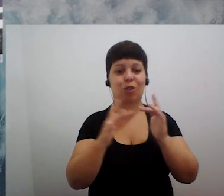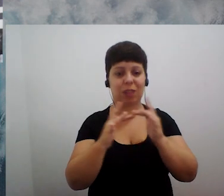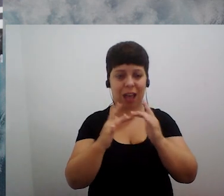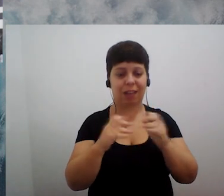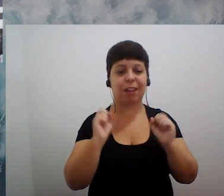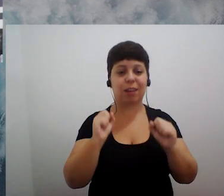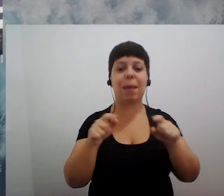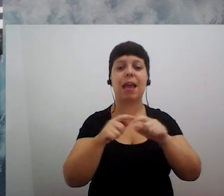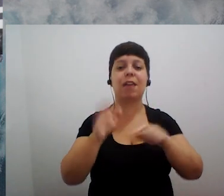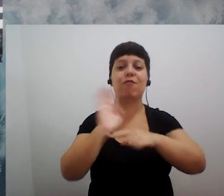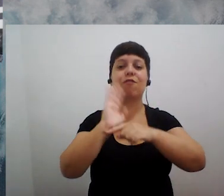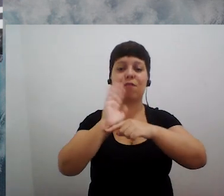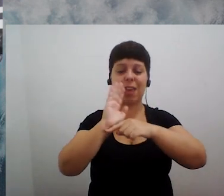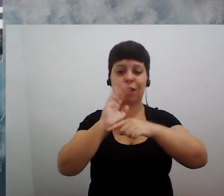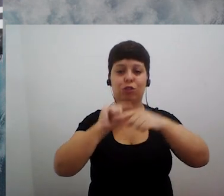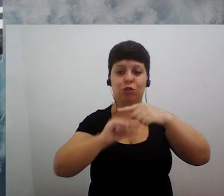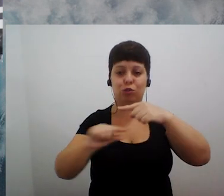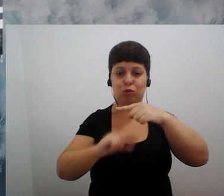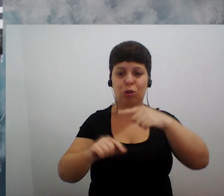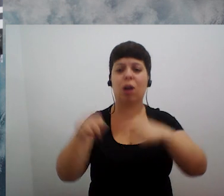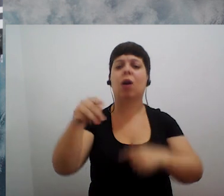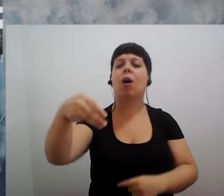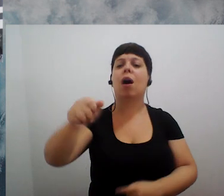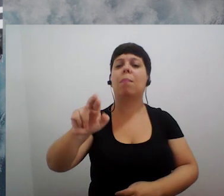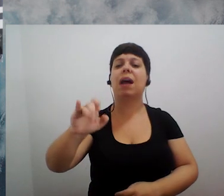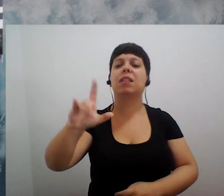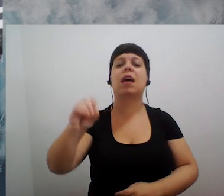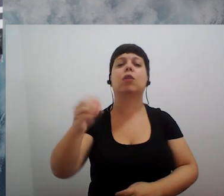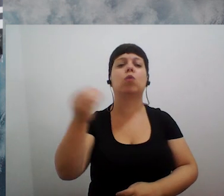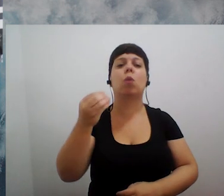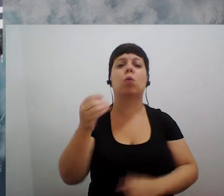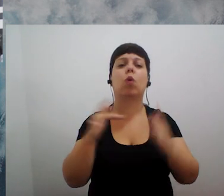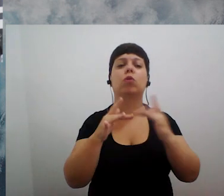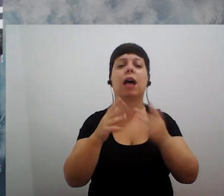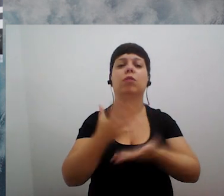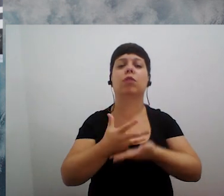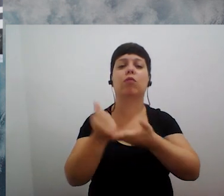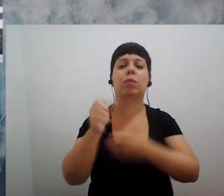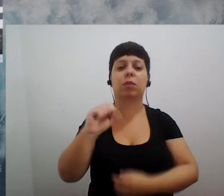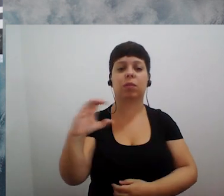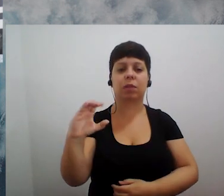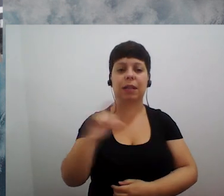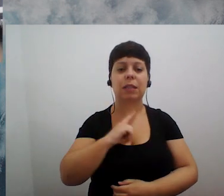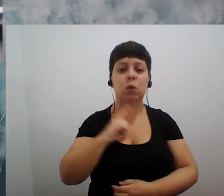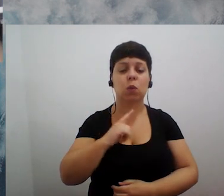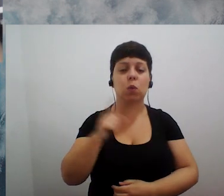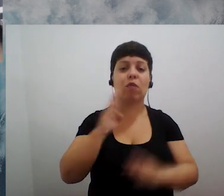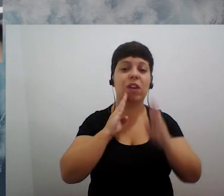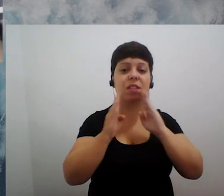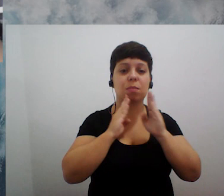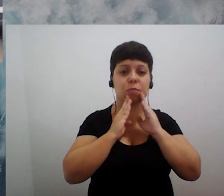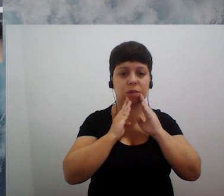aí os contatos, a gente vai botar na descrição do vídeo. Marcelo, qual que é o contato aí do Salvemos São Conrado? Passa aí.